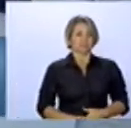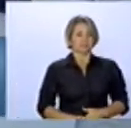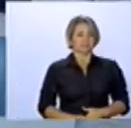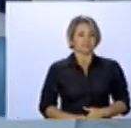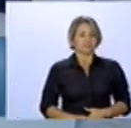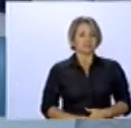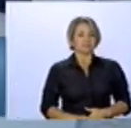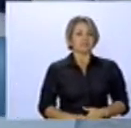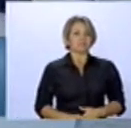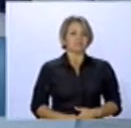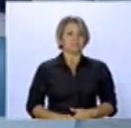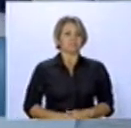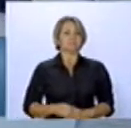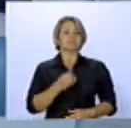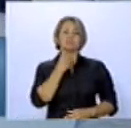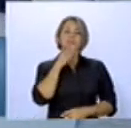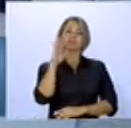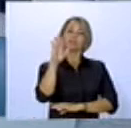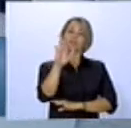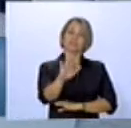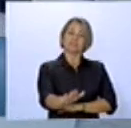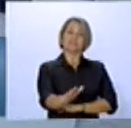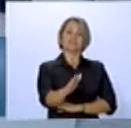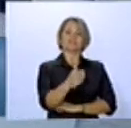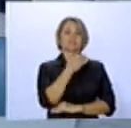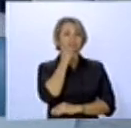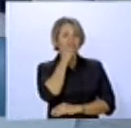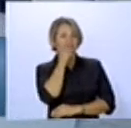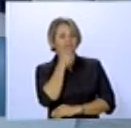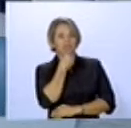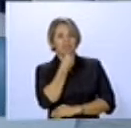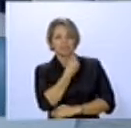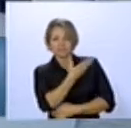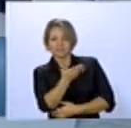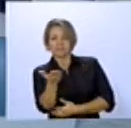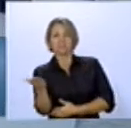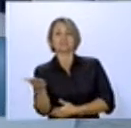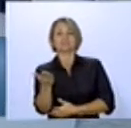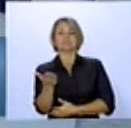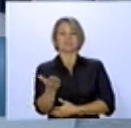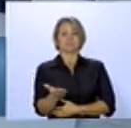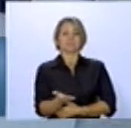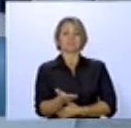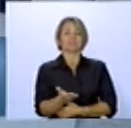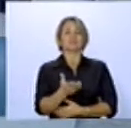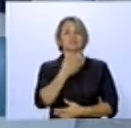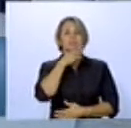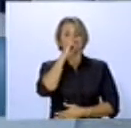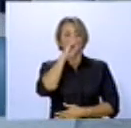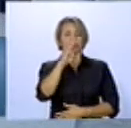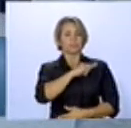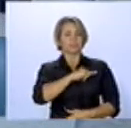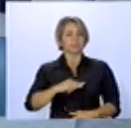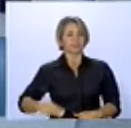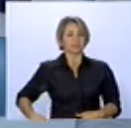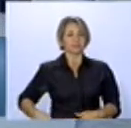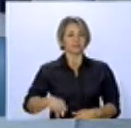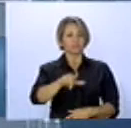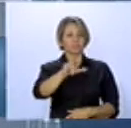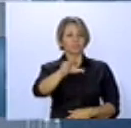Boa tarde Boa tarde senhoras boa tarde senhores essa aliantíssimo senhor Ministro Luiz fux